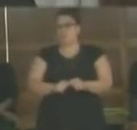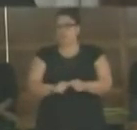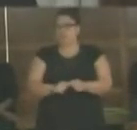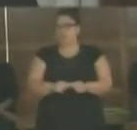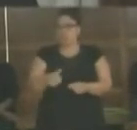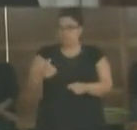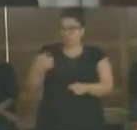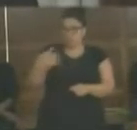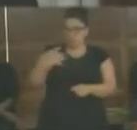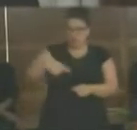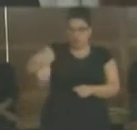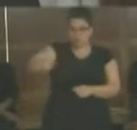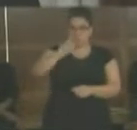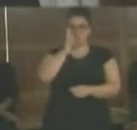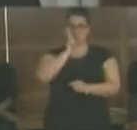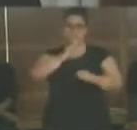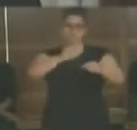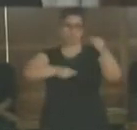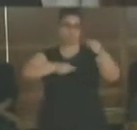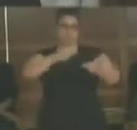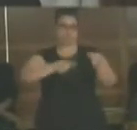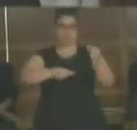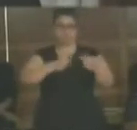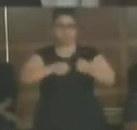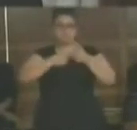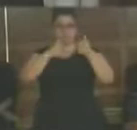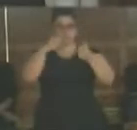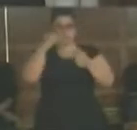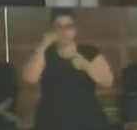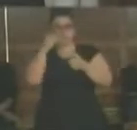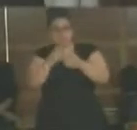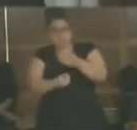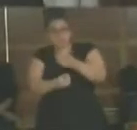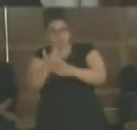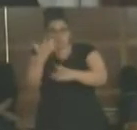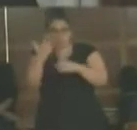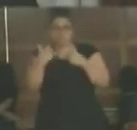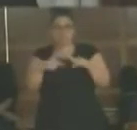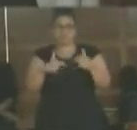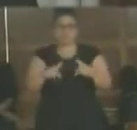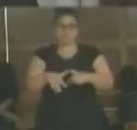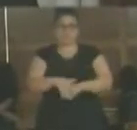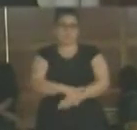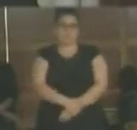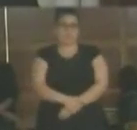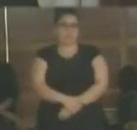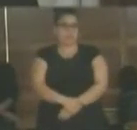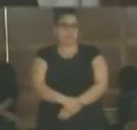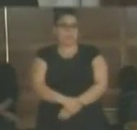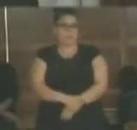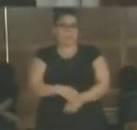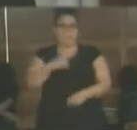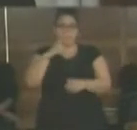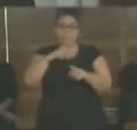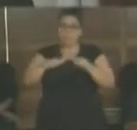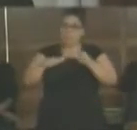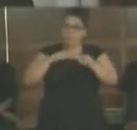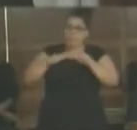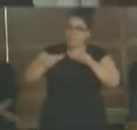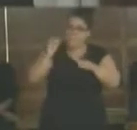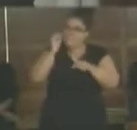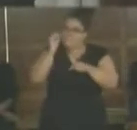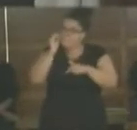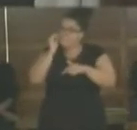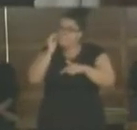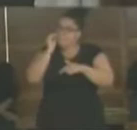possam discutir uma forma melhor para que a gente realmente faça o que a população está esperando, que é trabalhar por um resultado, para